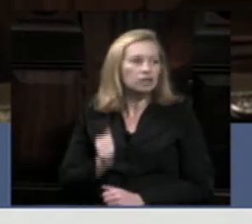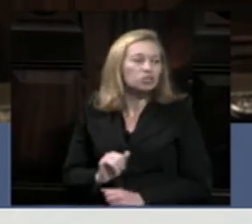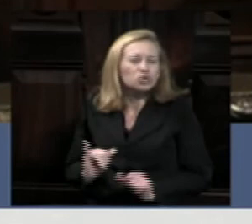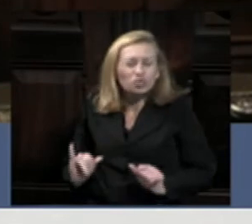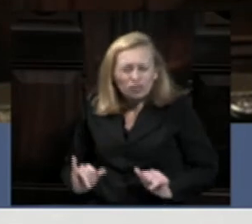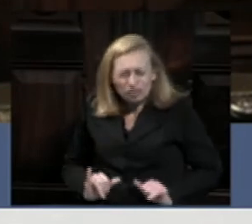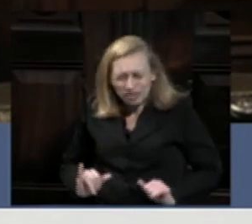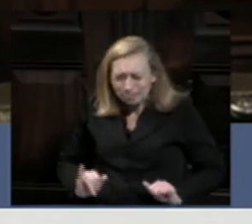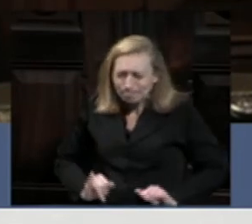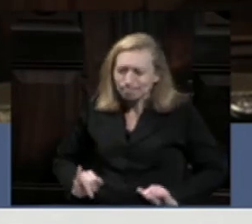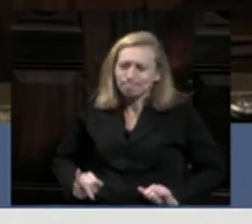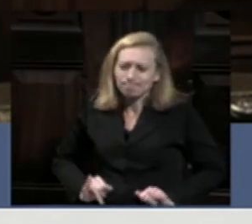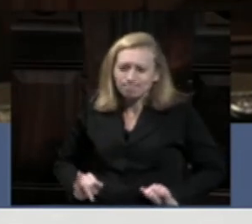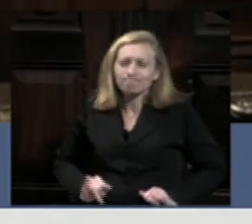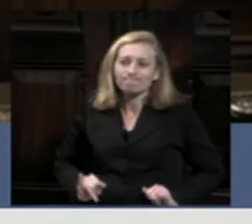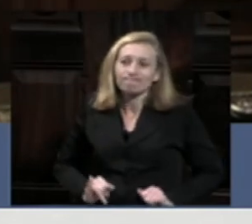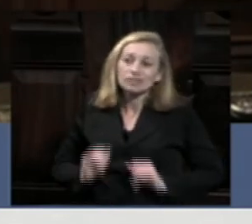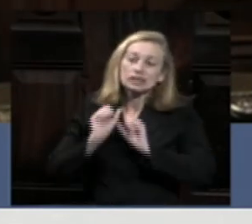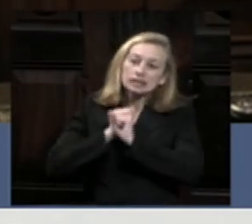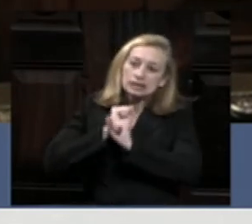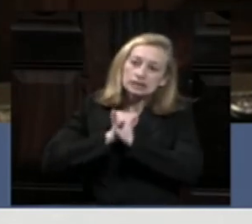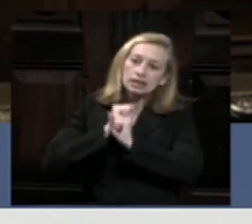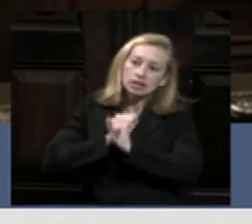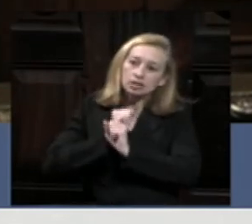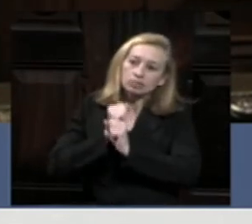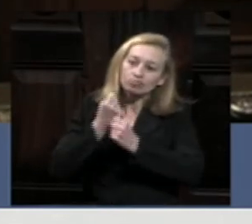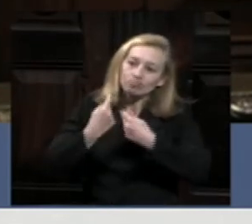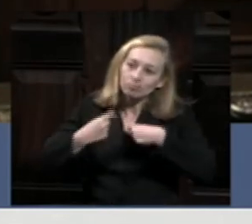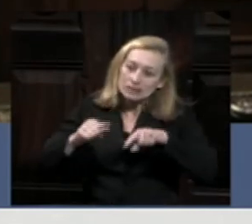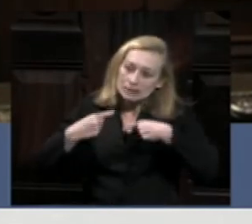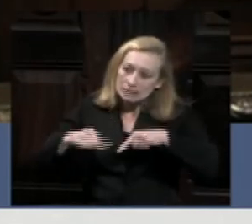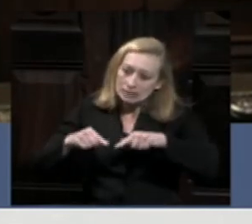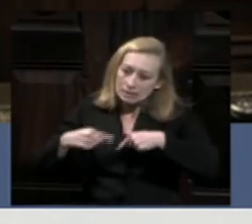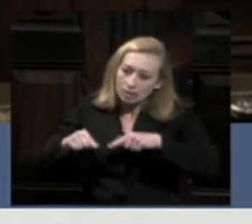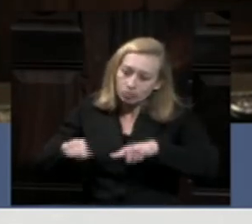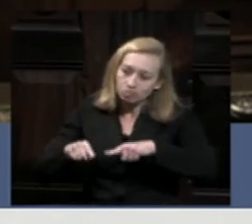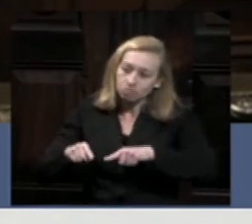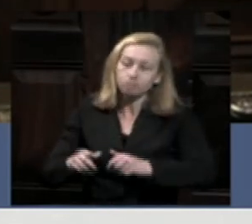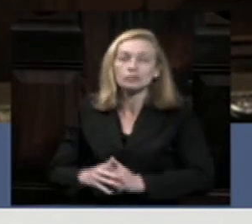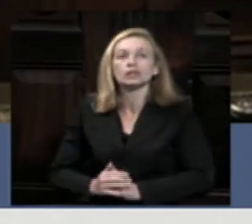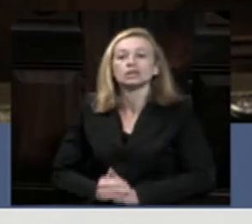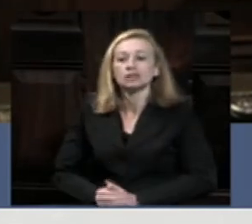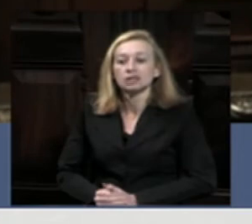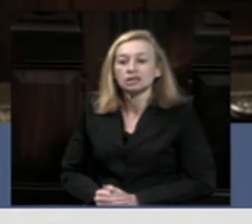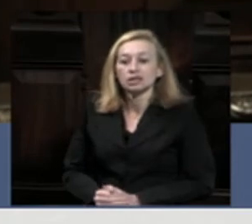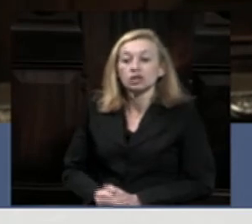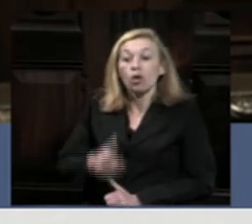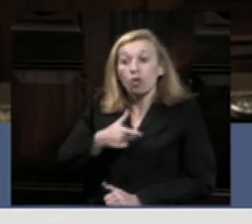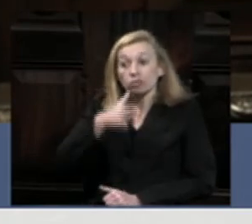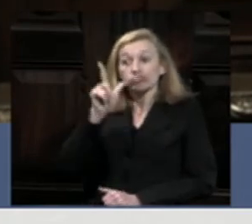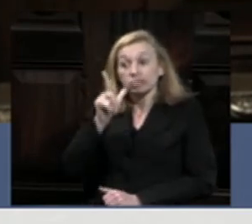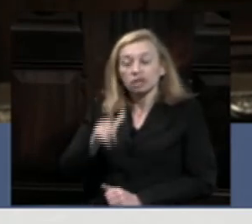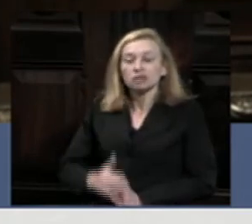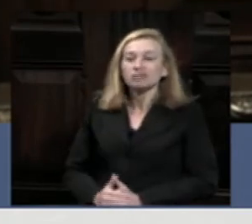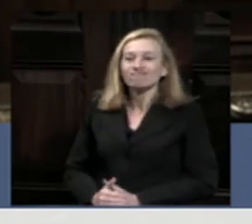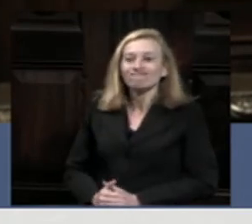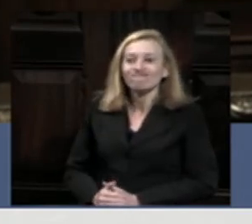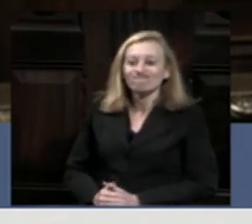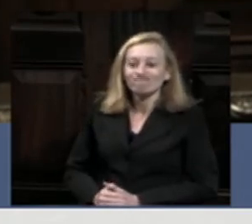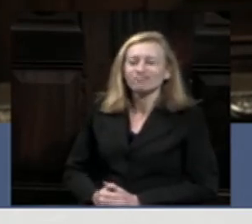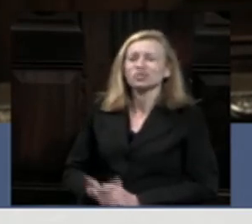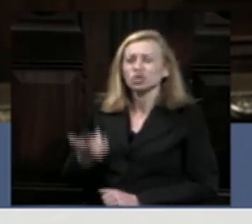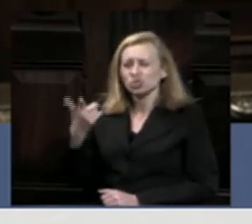sofre durante esses anos uma perseguição implacável. E ontem, mais um